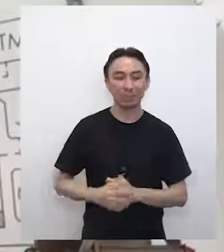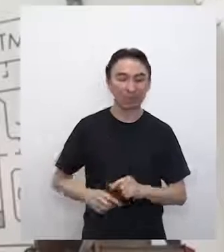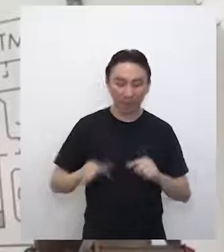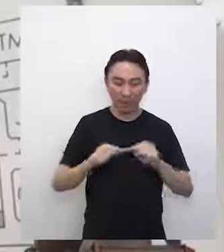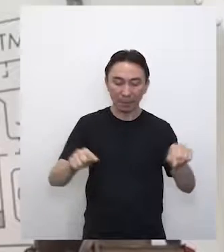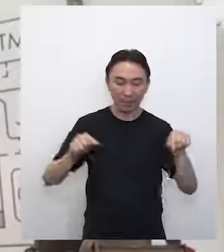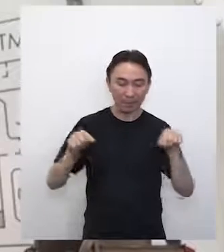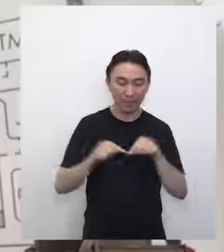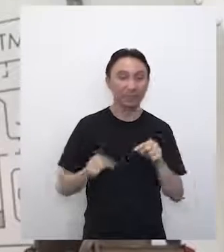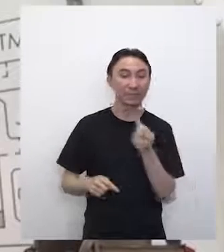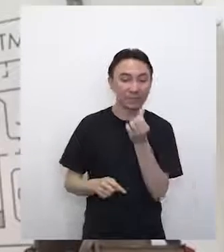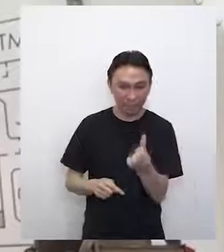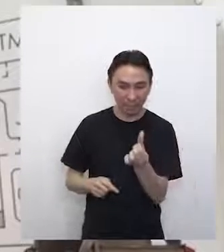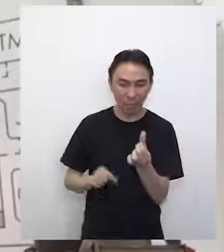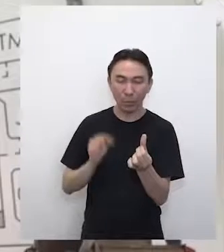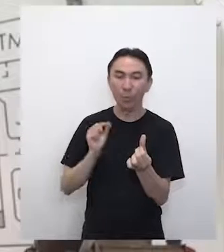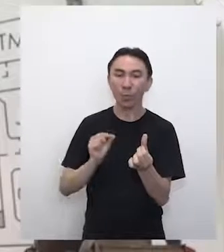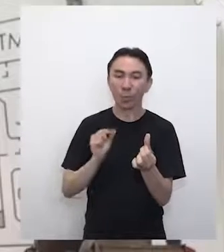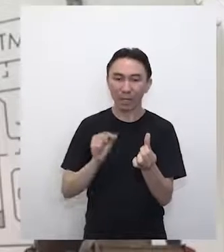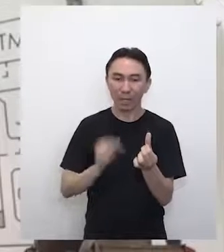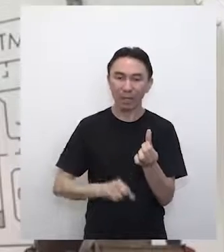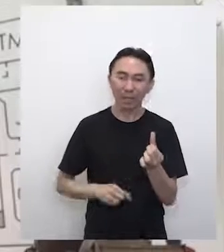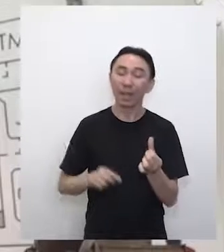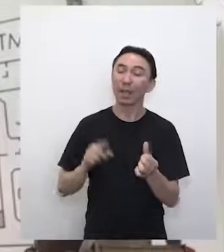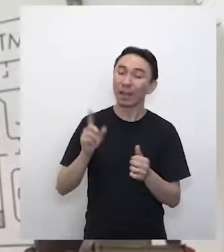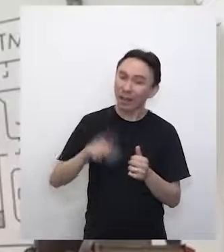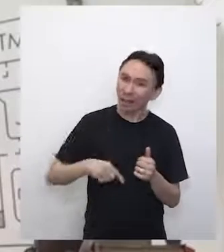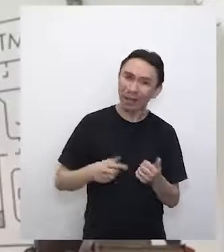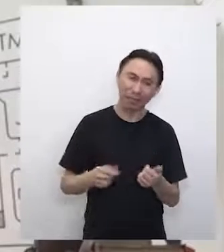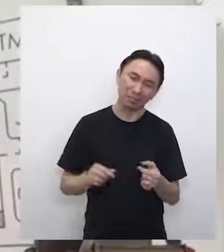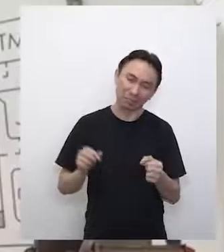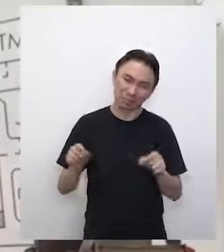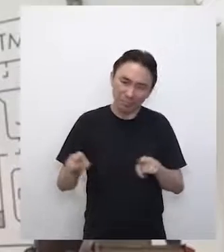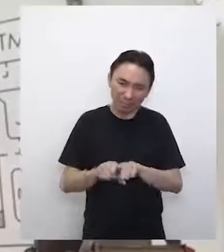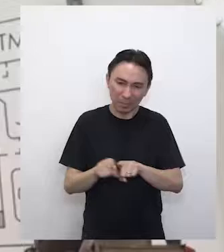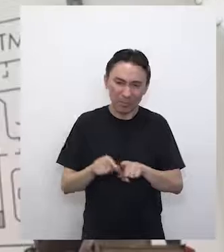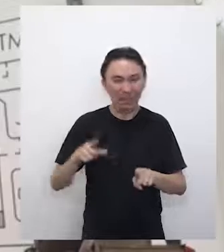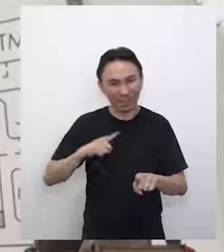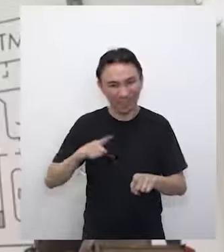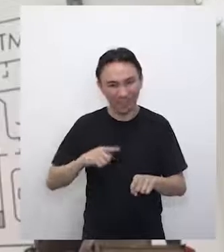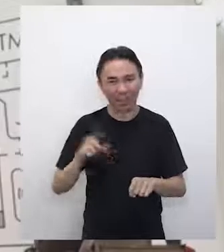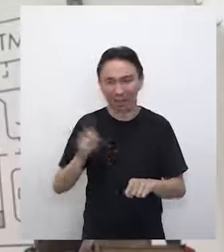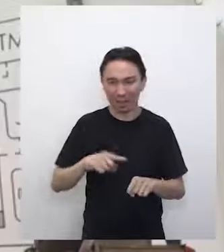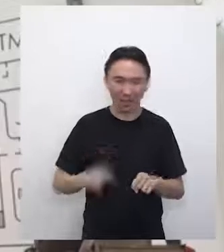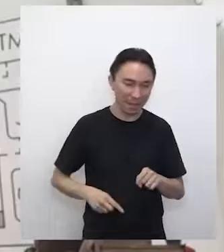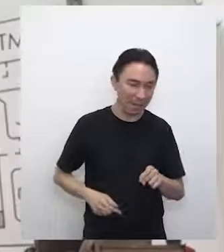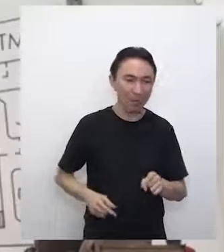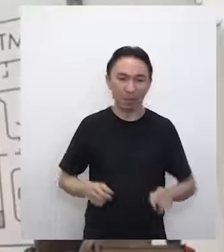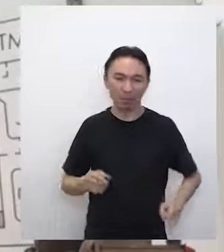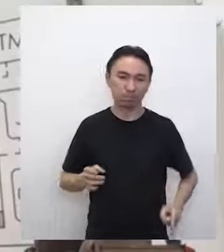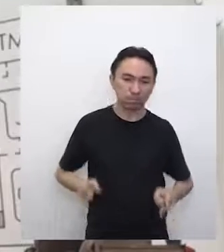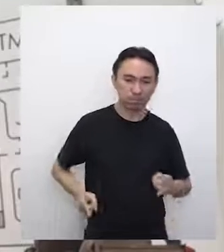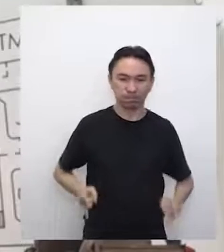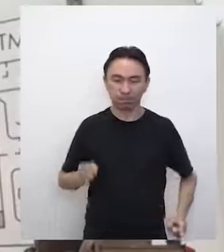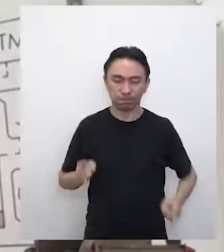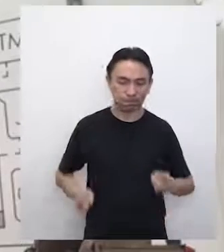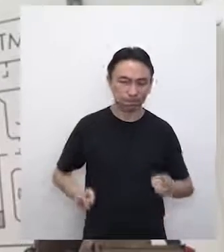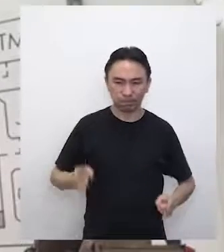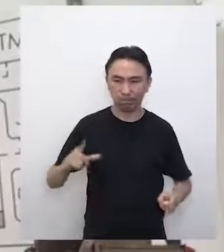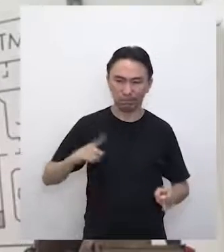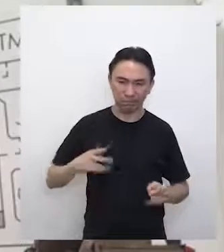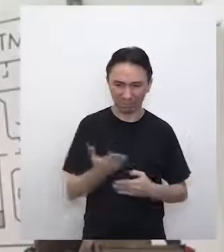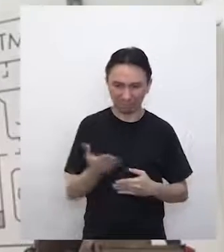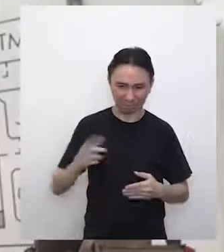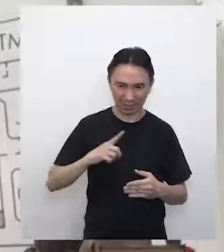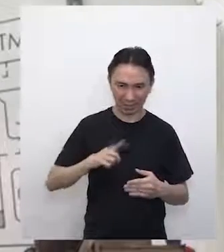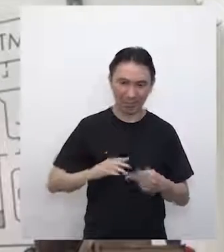é a prototipagem e criatividade. Lá também a gente vai dar um foco maior na robótica. Então, se vocês tiverem também um